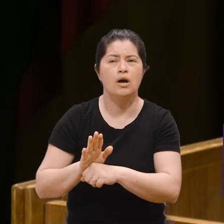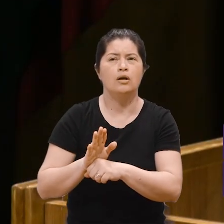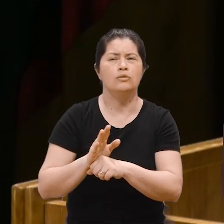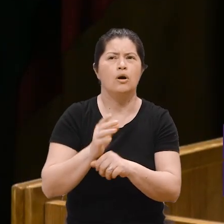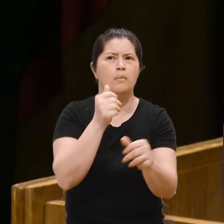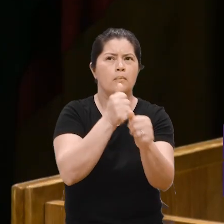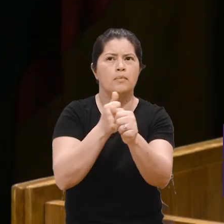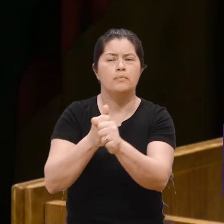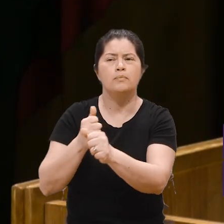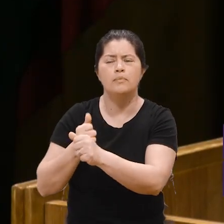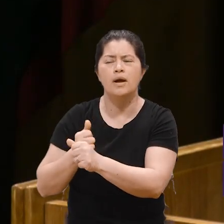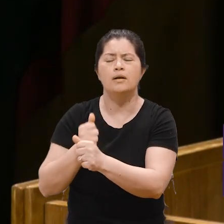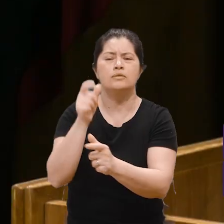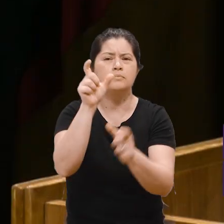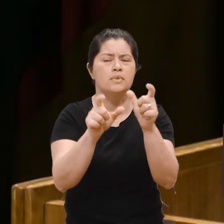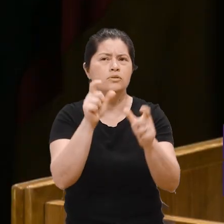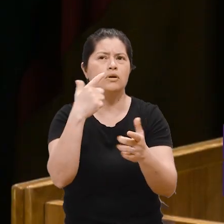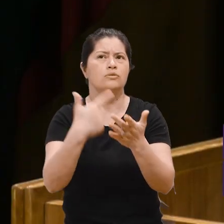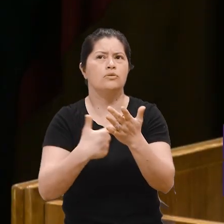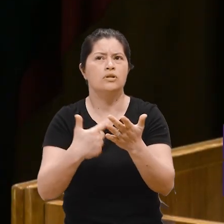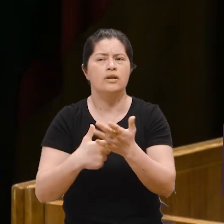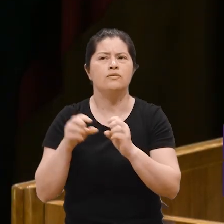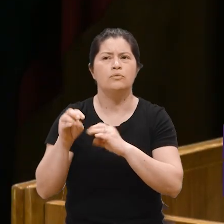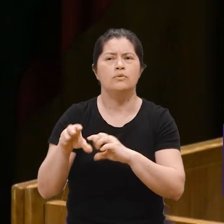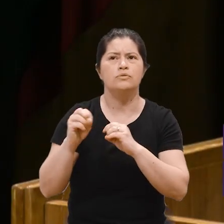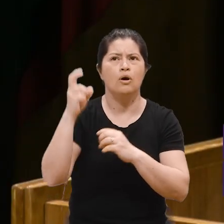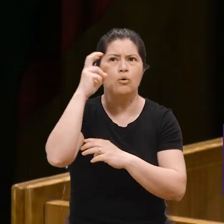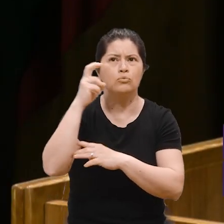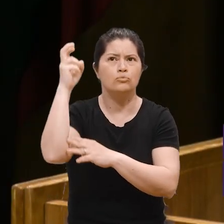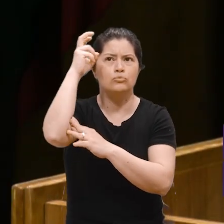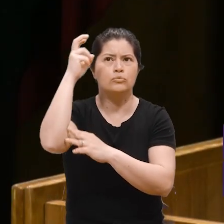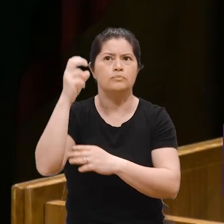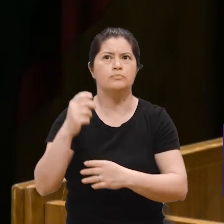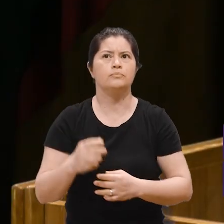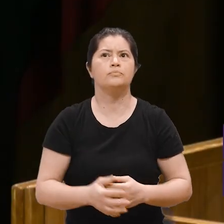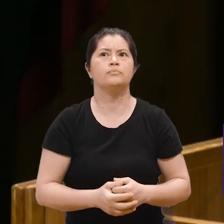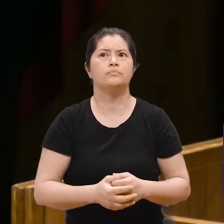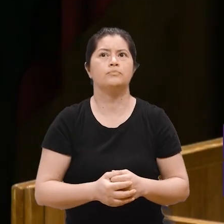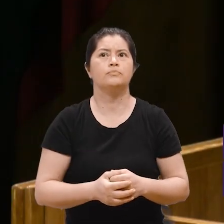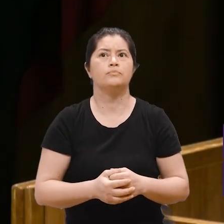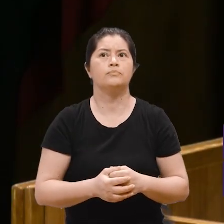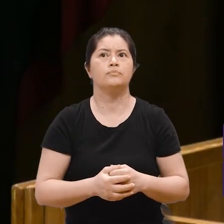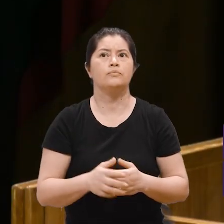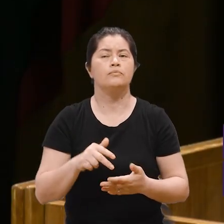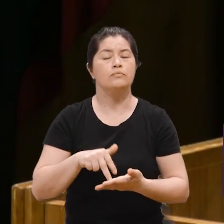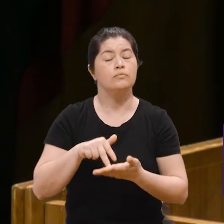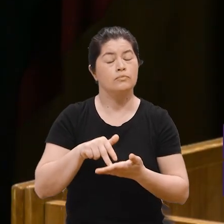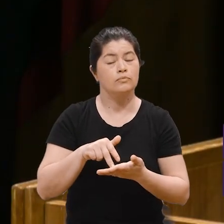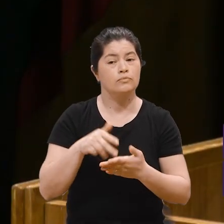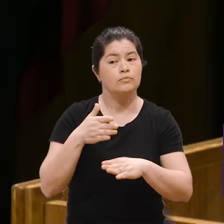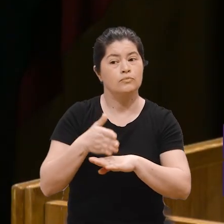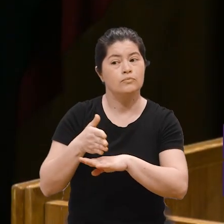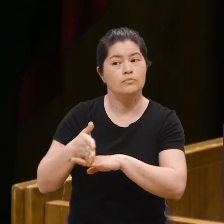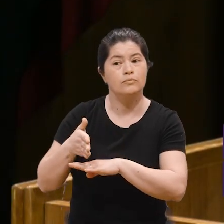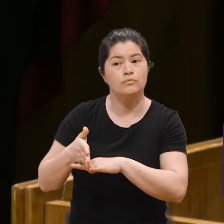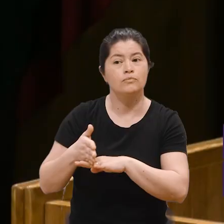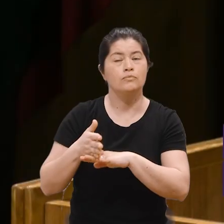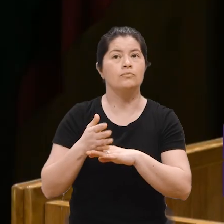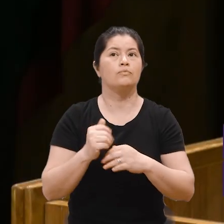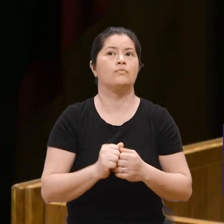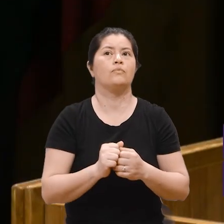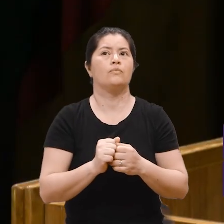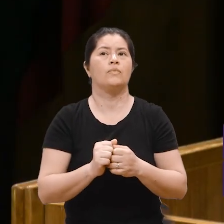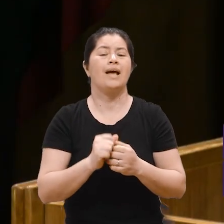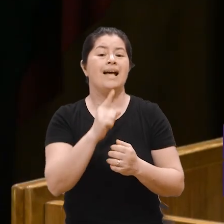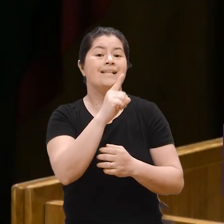pessoas dos livros, do conhecimento, da educação e da cultura. Permanecer presente e relevante por